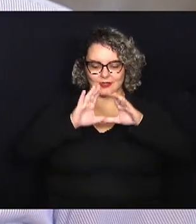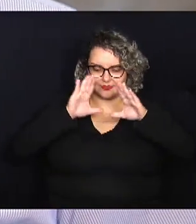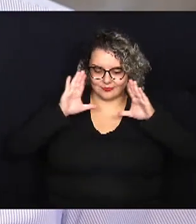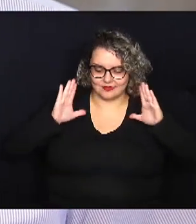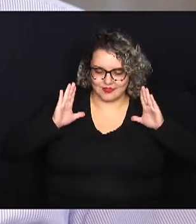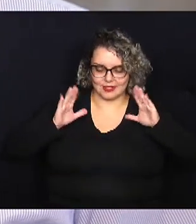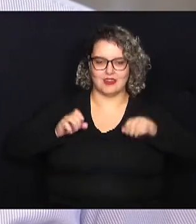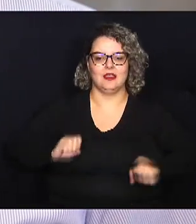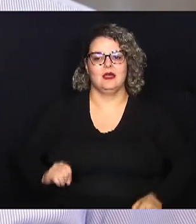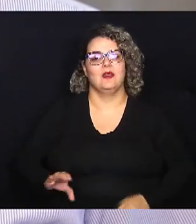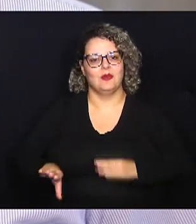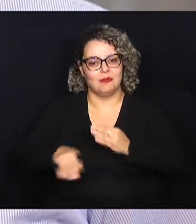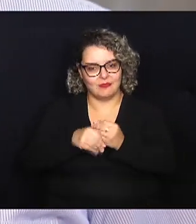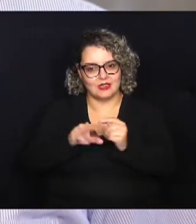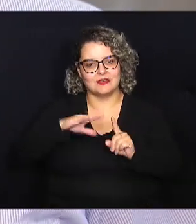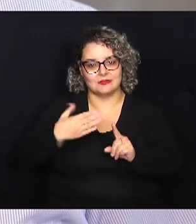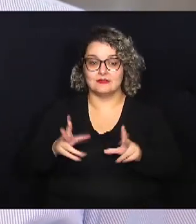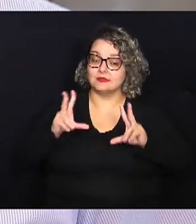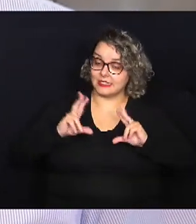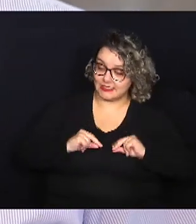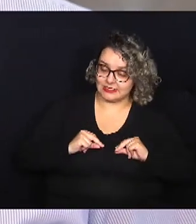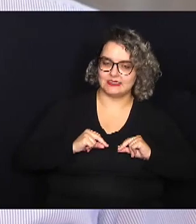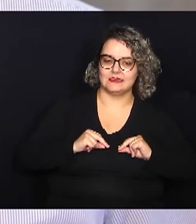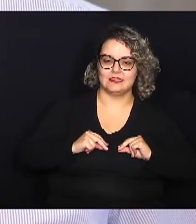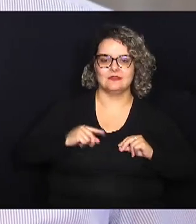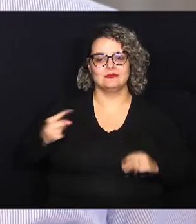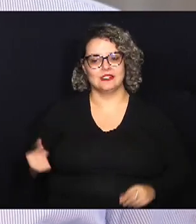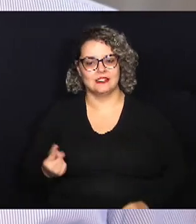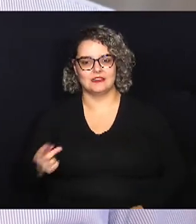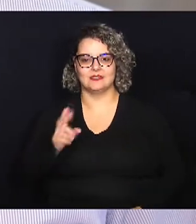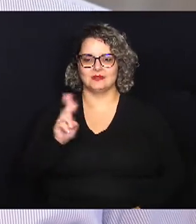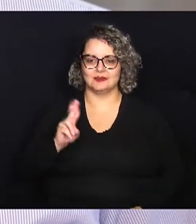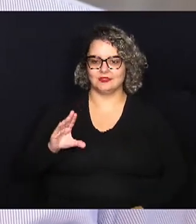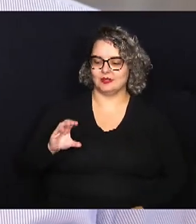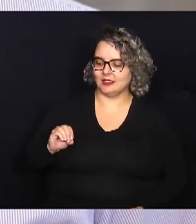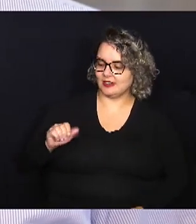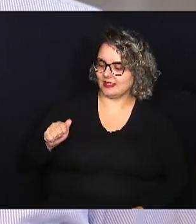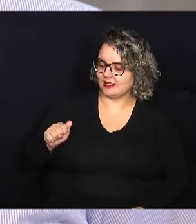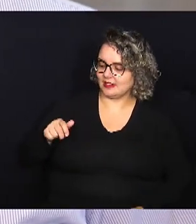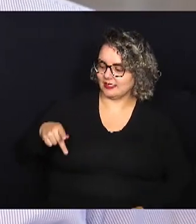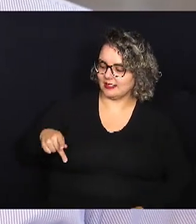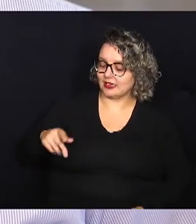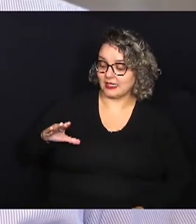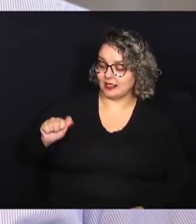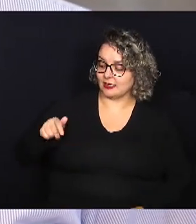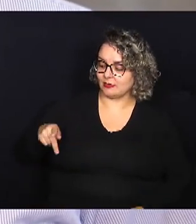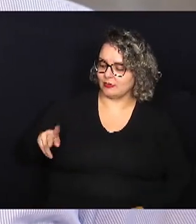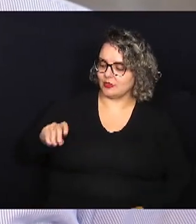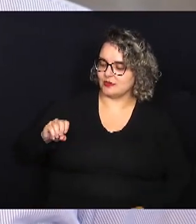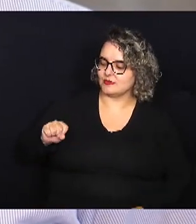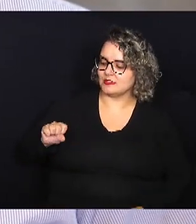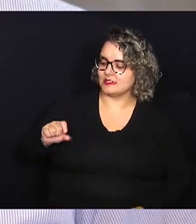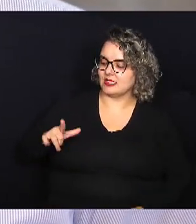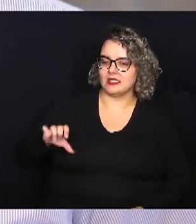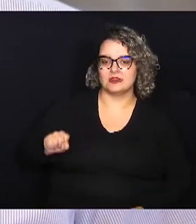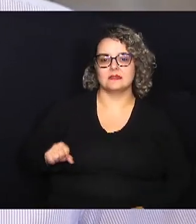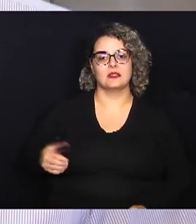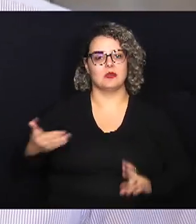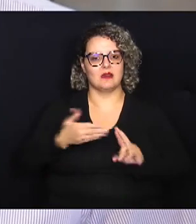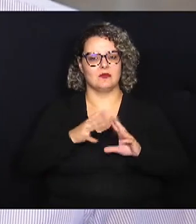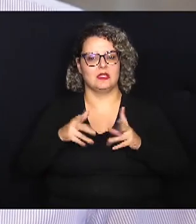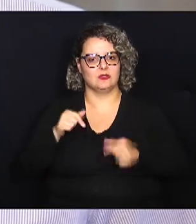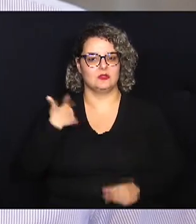homenagem que é justa e merecida para eternizar o nome de Campos Salles, que deve ser uma referência para todos nós.